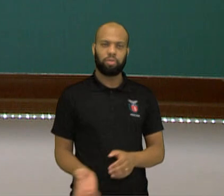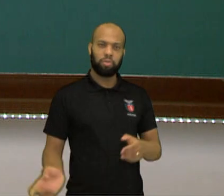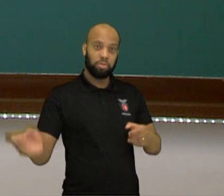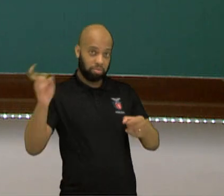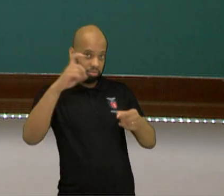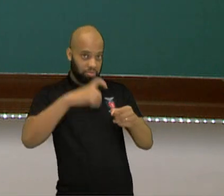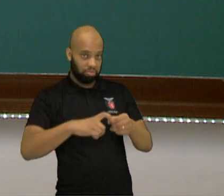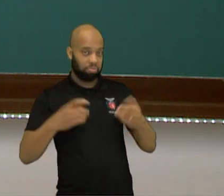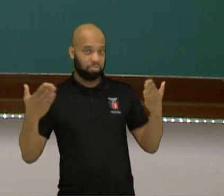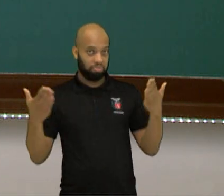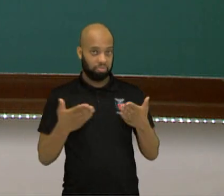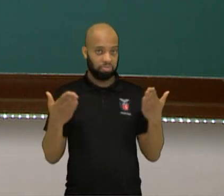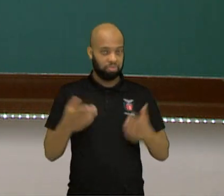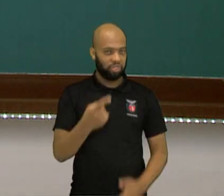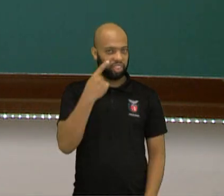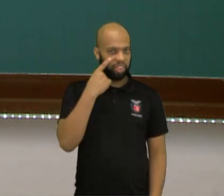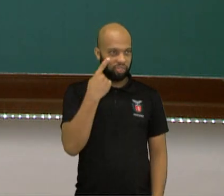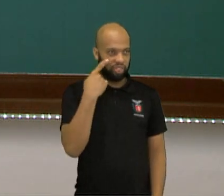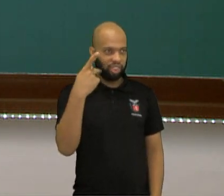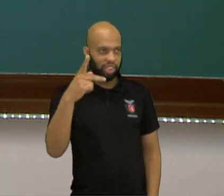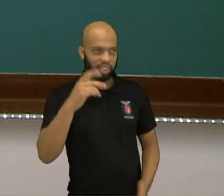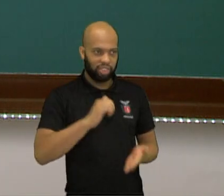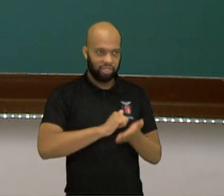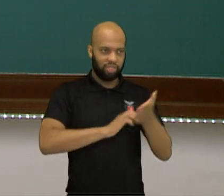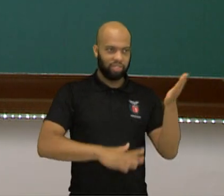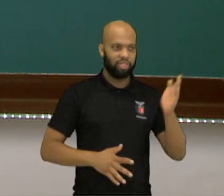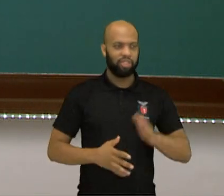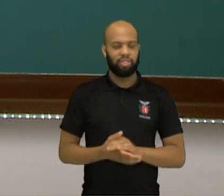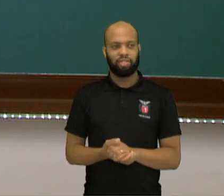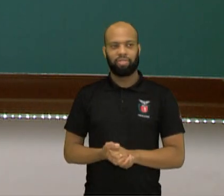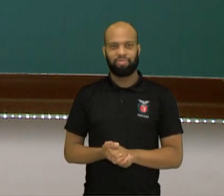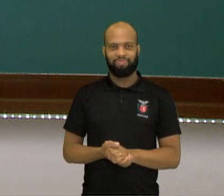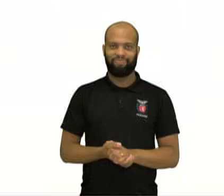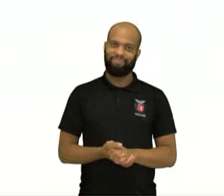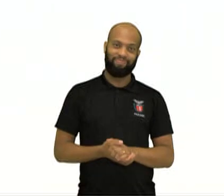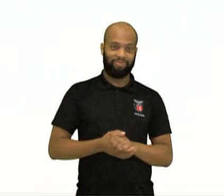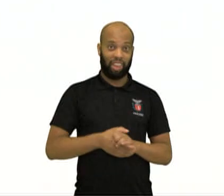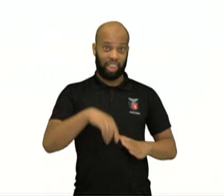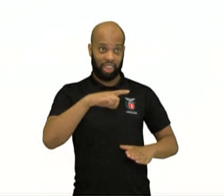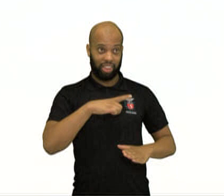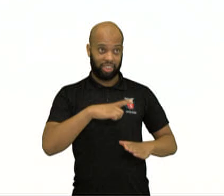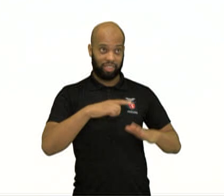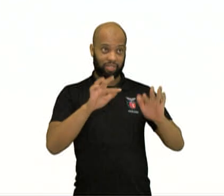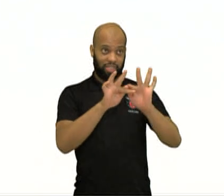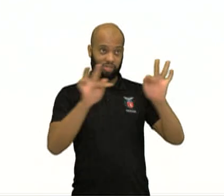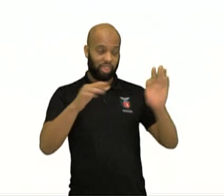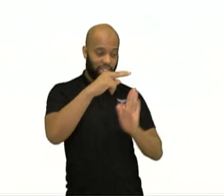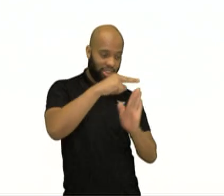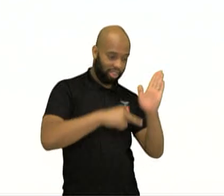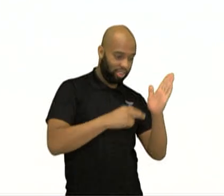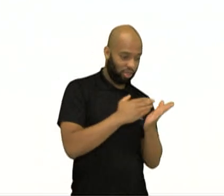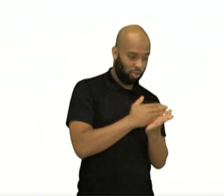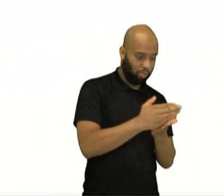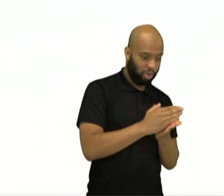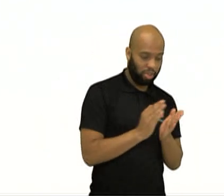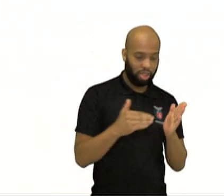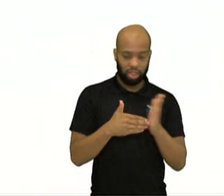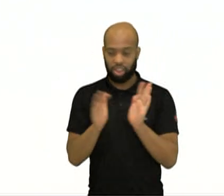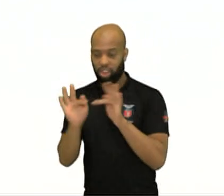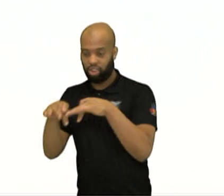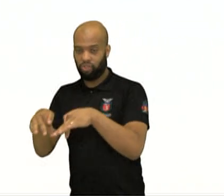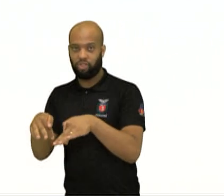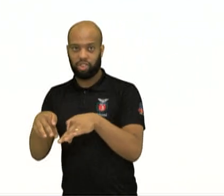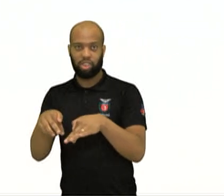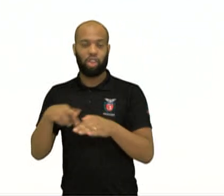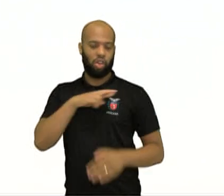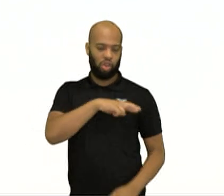Voltei para conferir a tarefa. Vem comigo. Transforme o trecho li de começo a fim um romance, Inocência